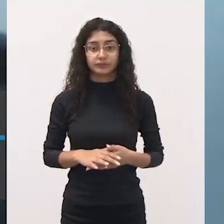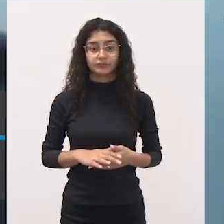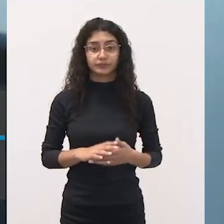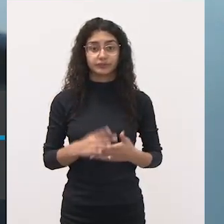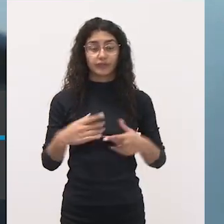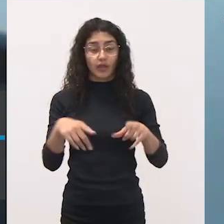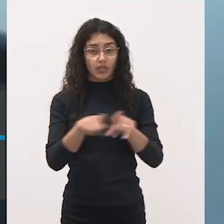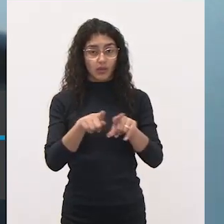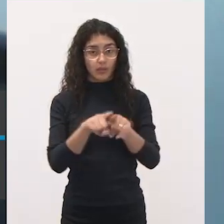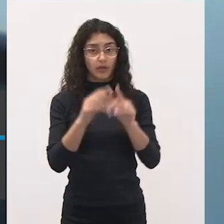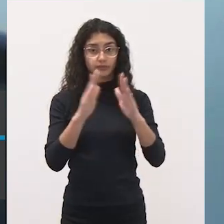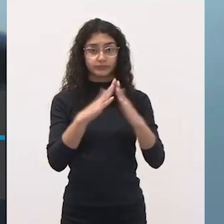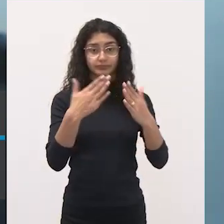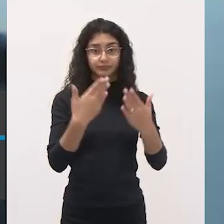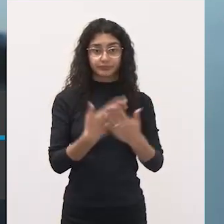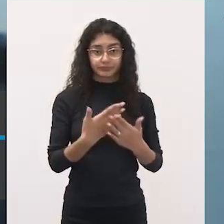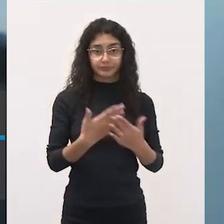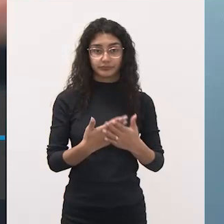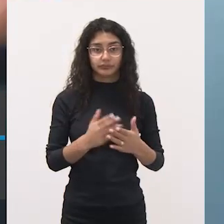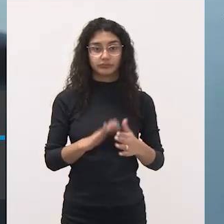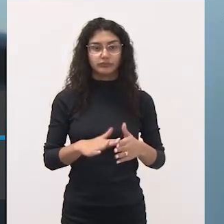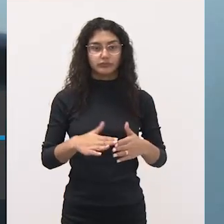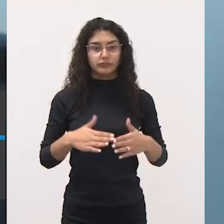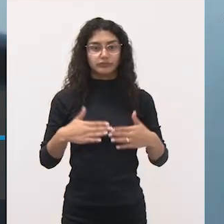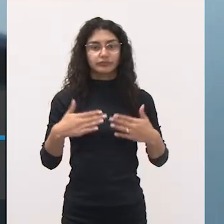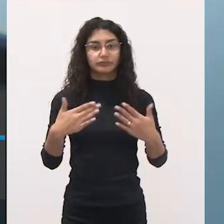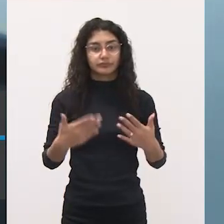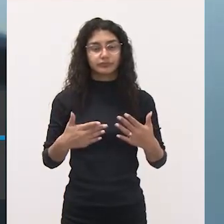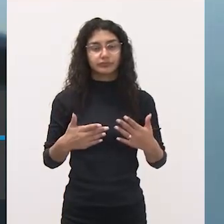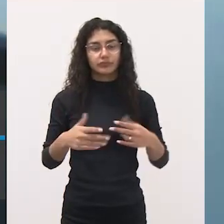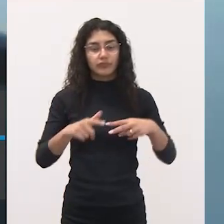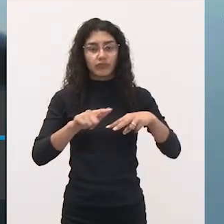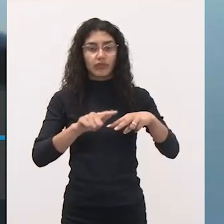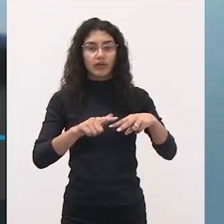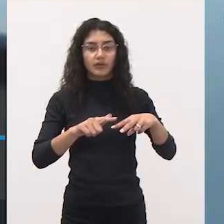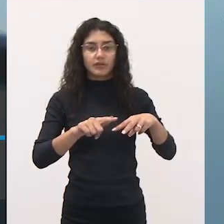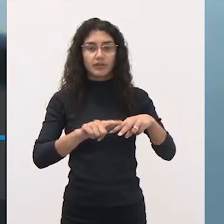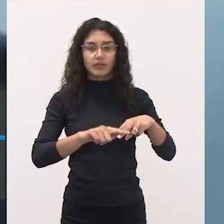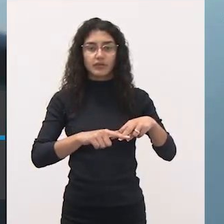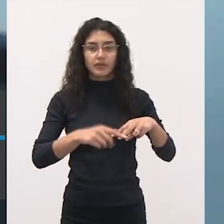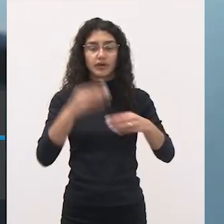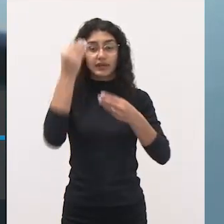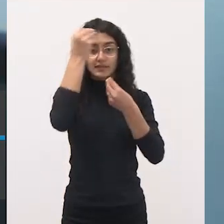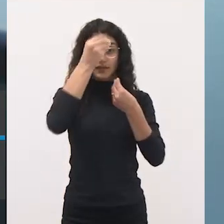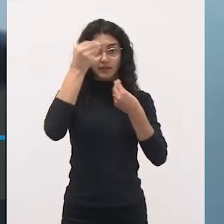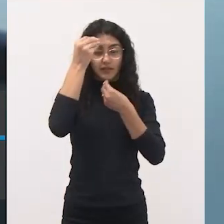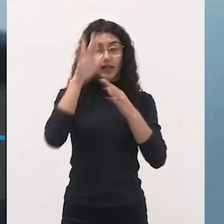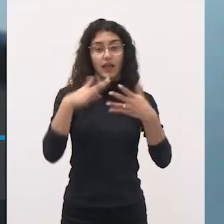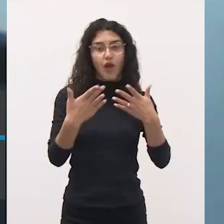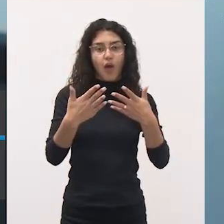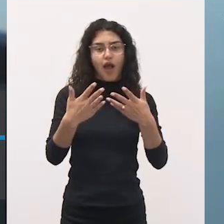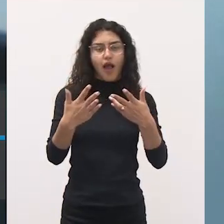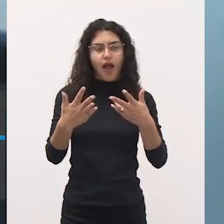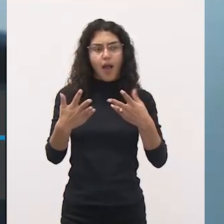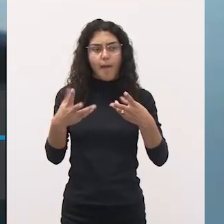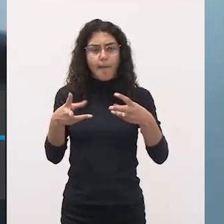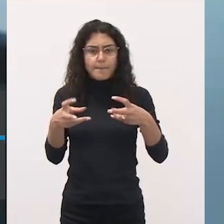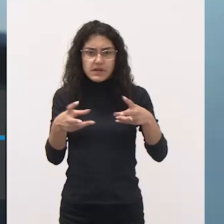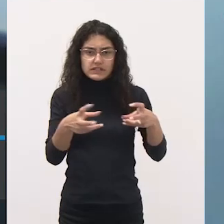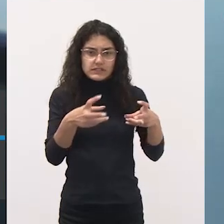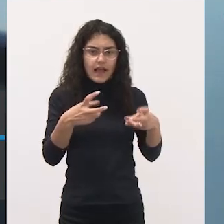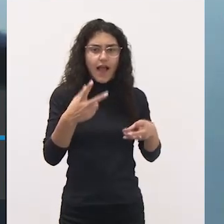é na escola. E aí essa questão, por exemplo, da sexualidade. É interessante que às vezes se